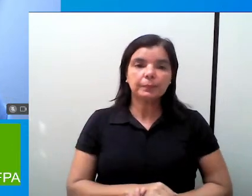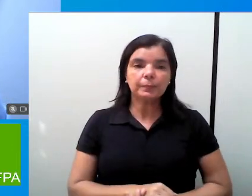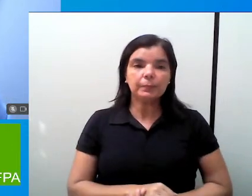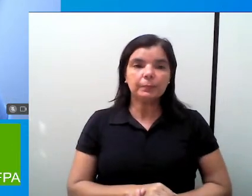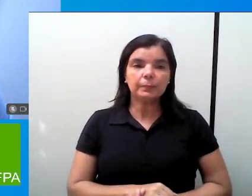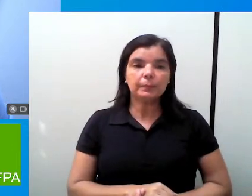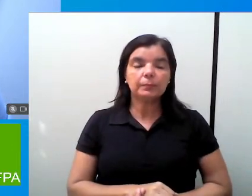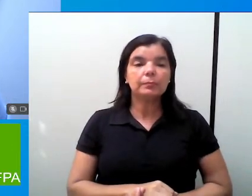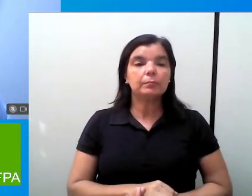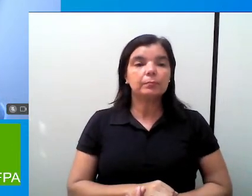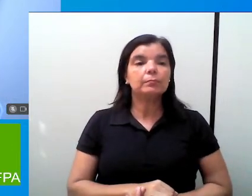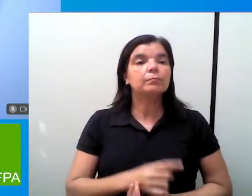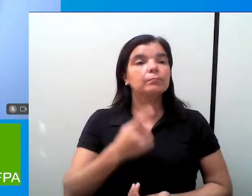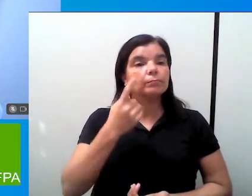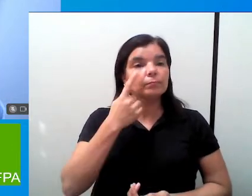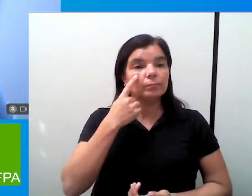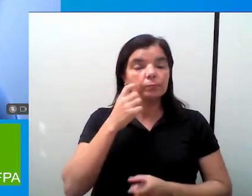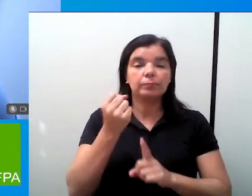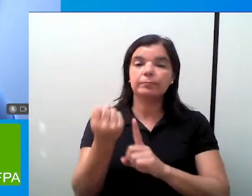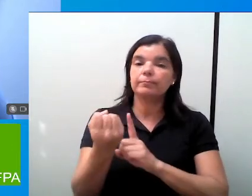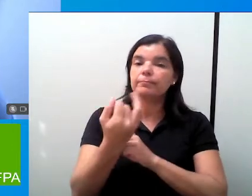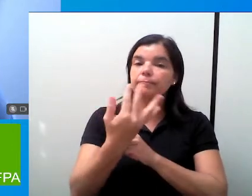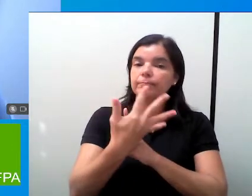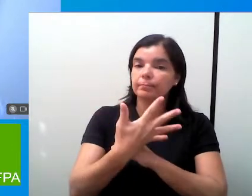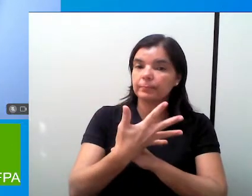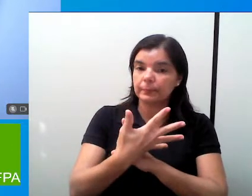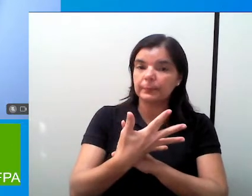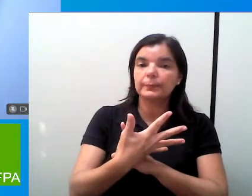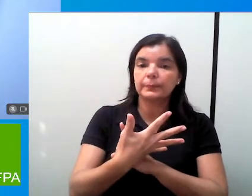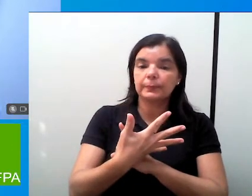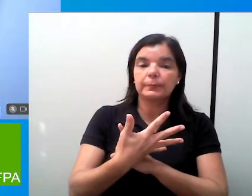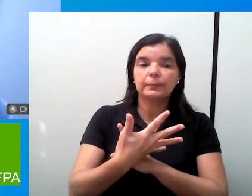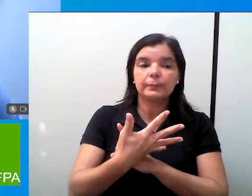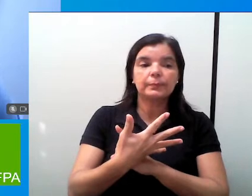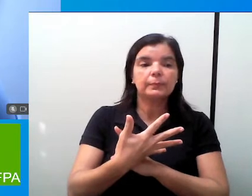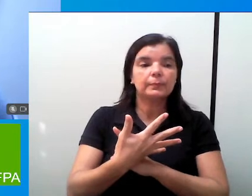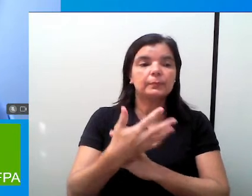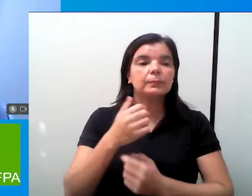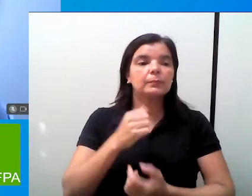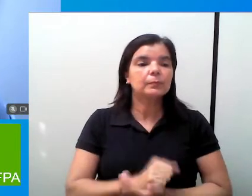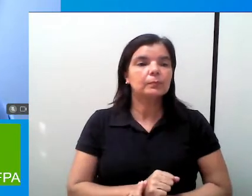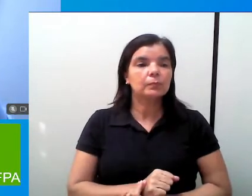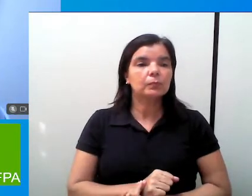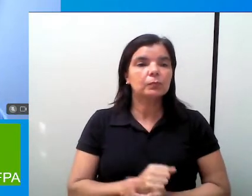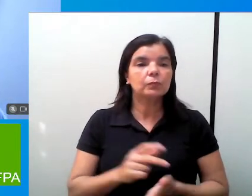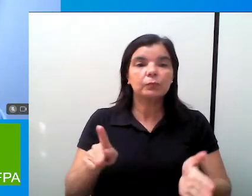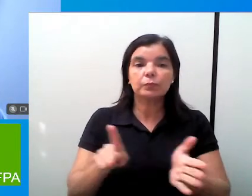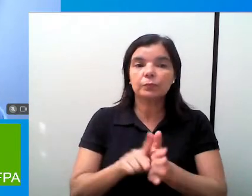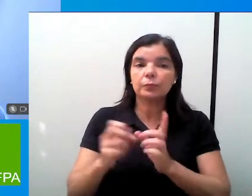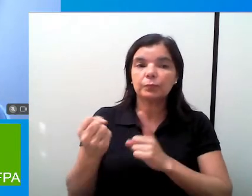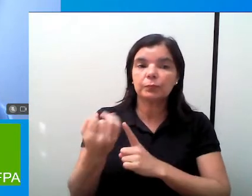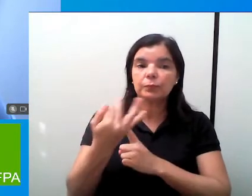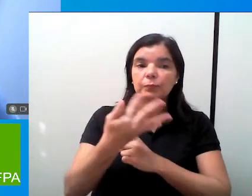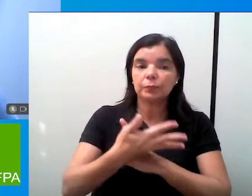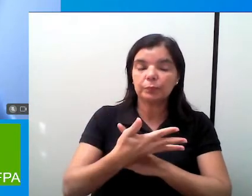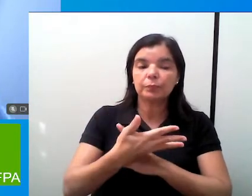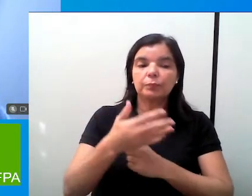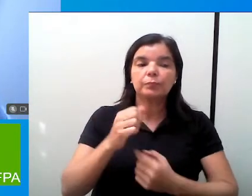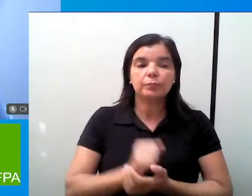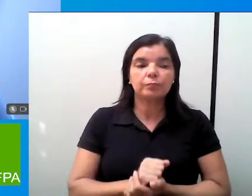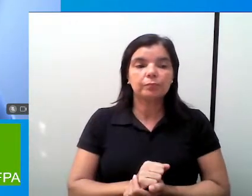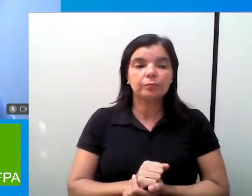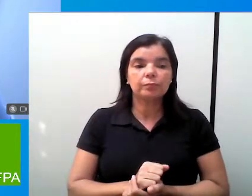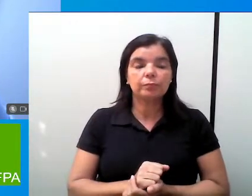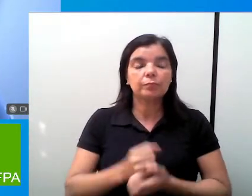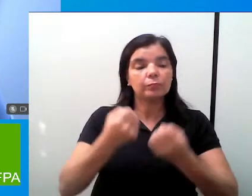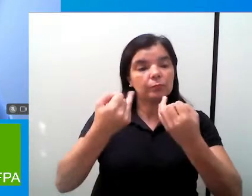Falando da curricularização da extensão, a gente sempre inicia com a própria extensão, como o próprio Fábio já trouxe na sua